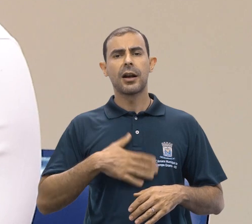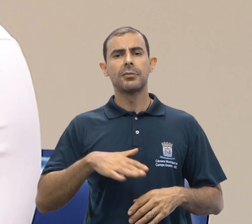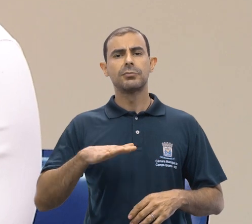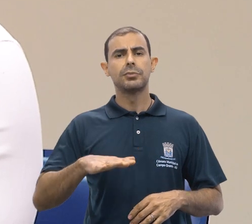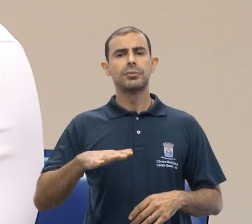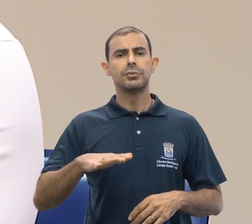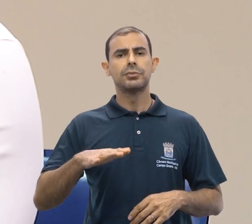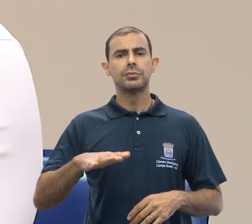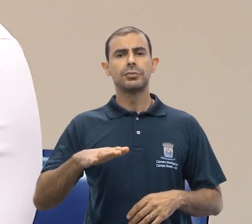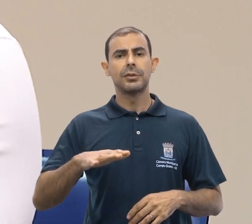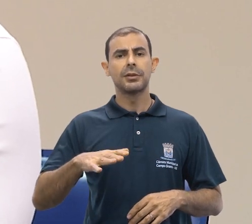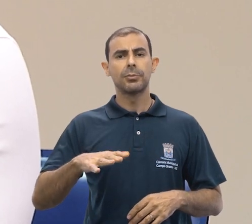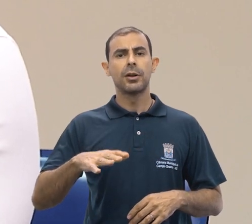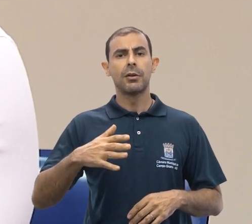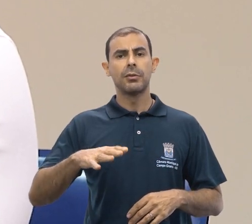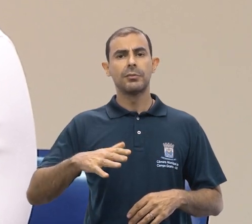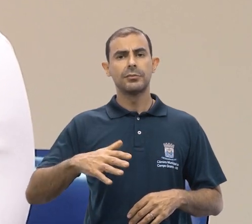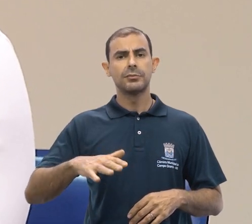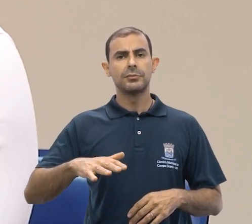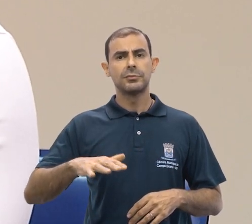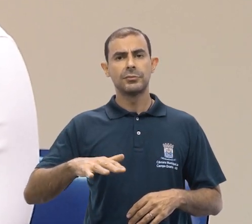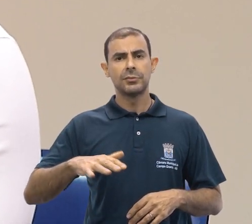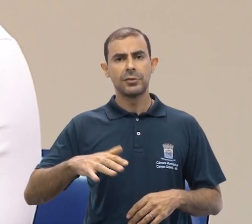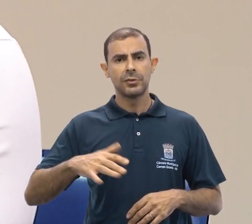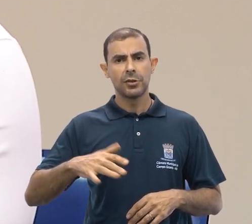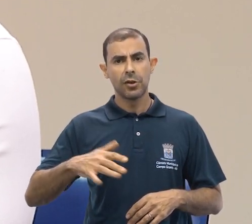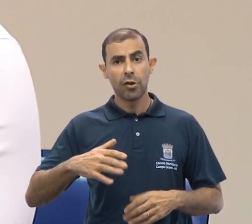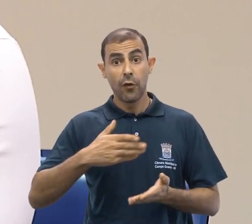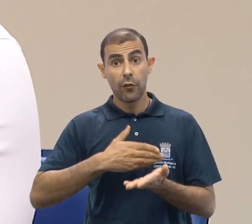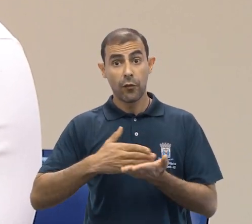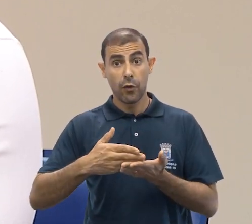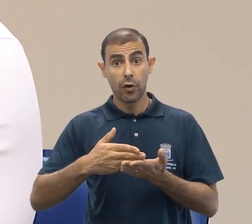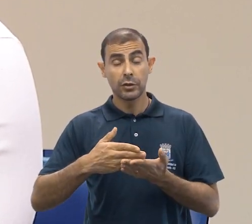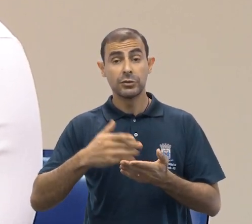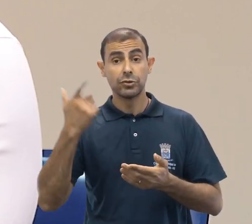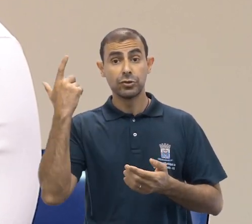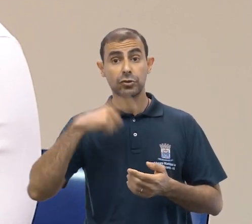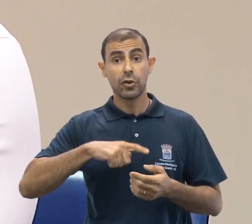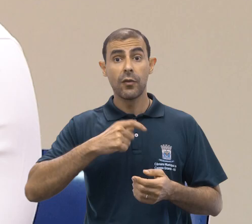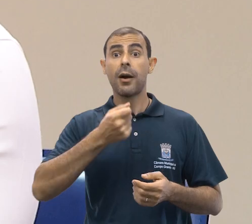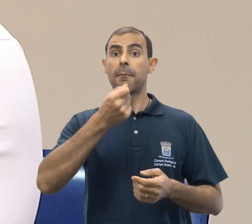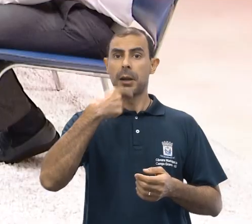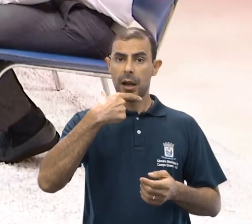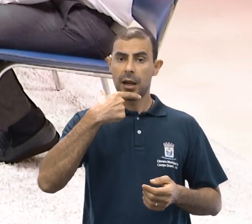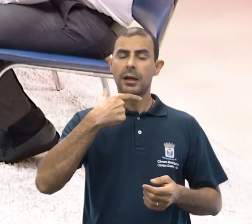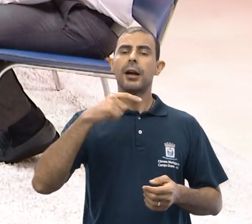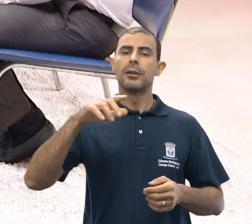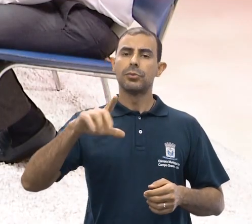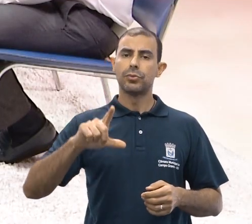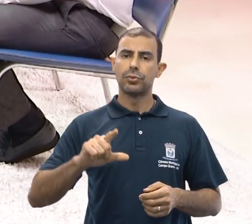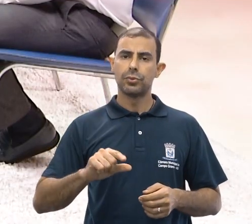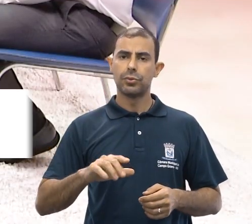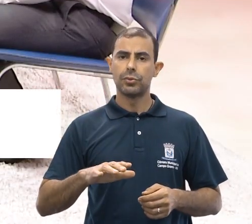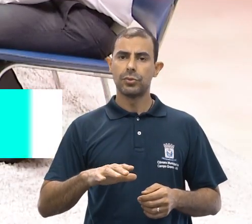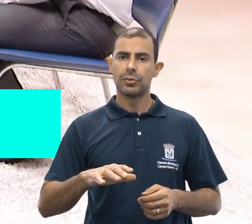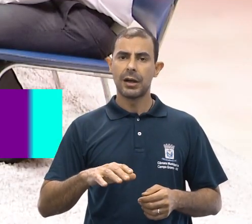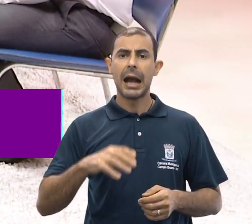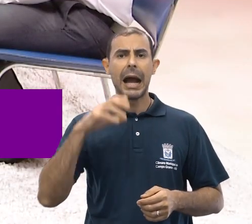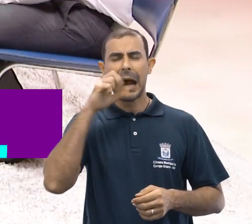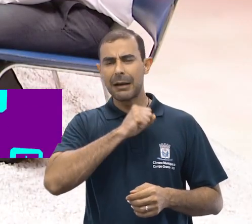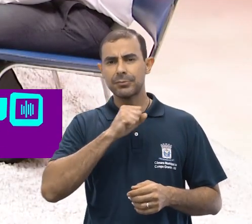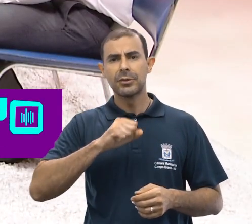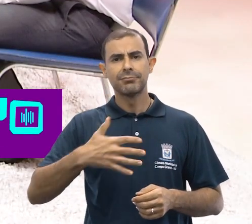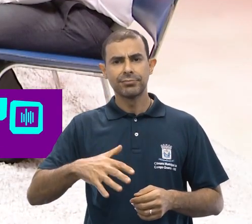já melhora. Tem um pico de melhora, depois vai diminuindo. Né, quando esse pico começa a ficar um pouco mais rápido, ou seja, ele toma, melhora,